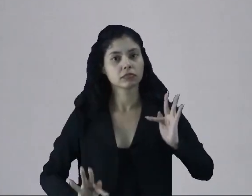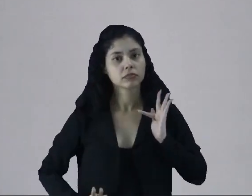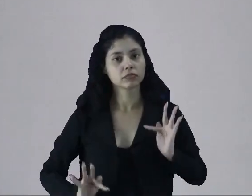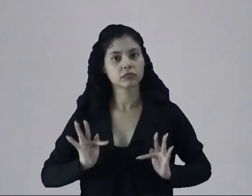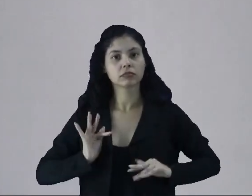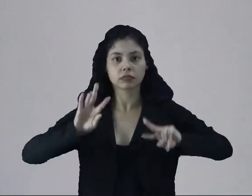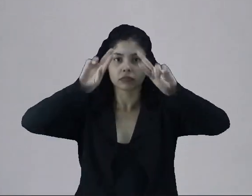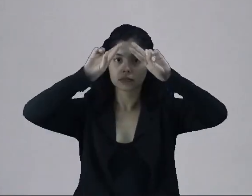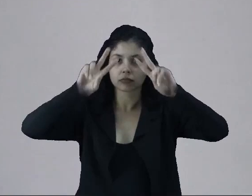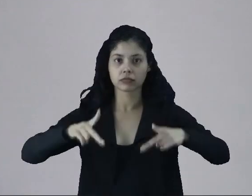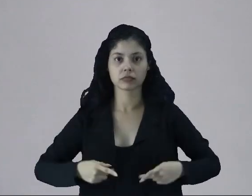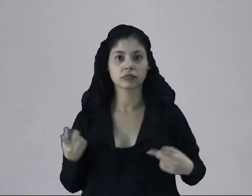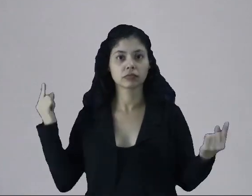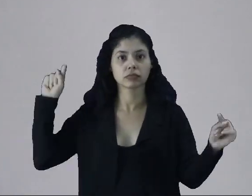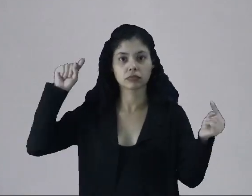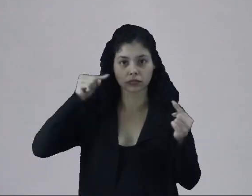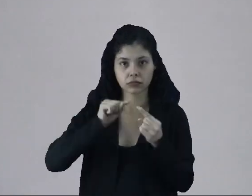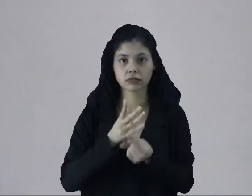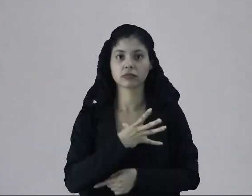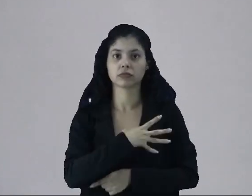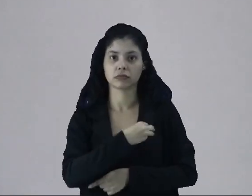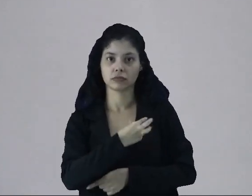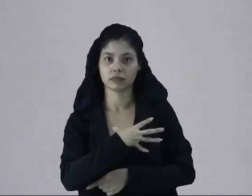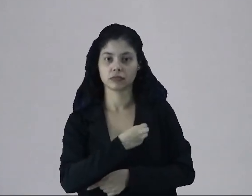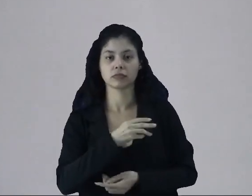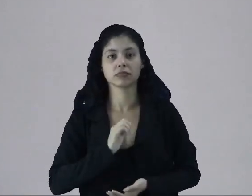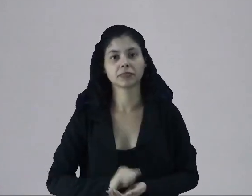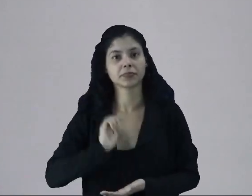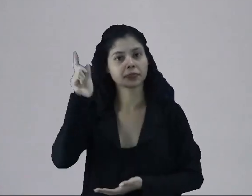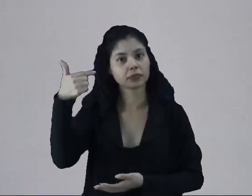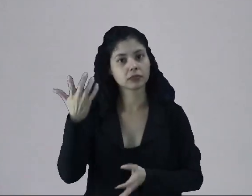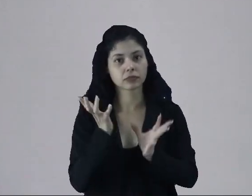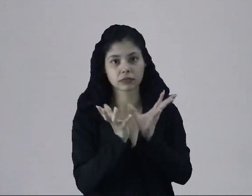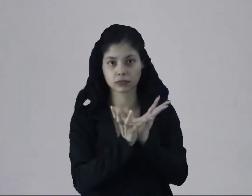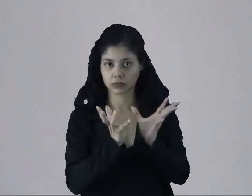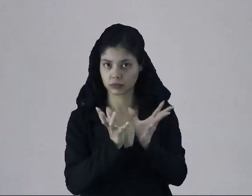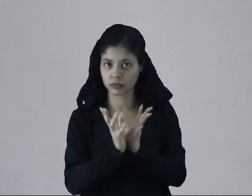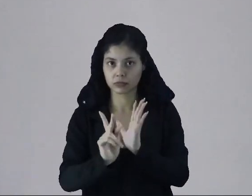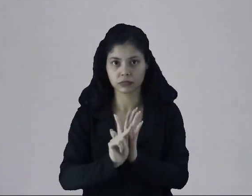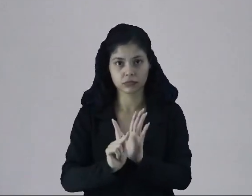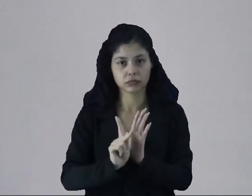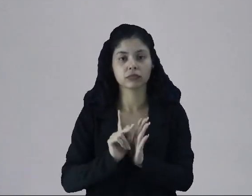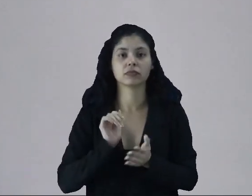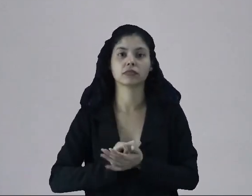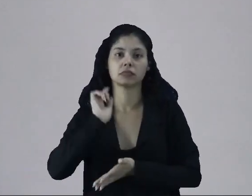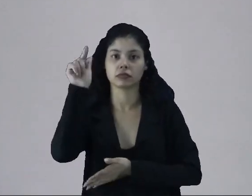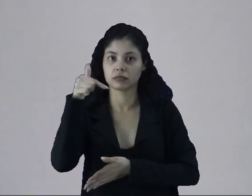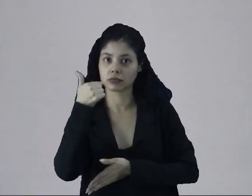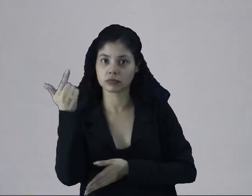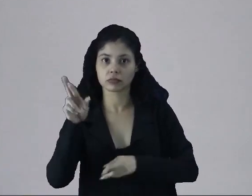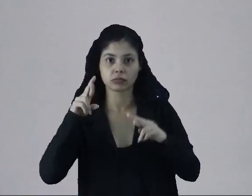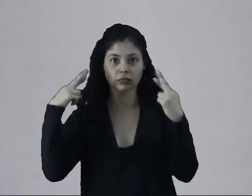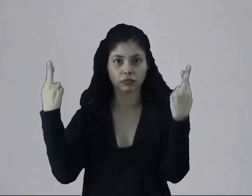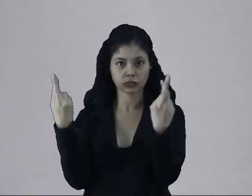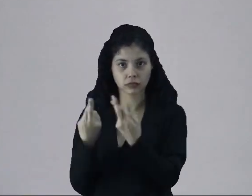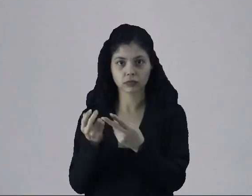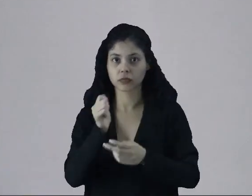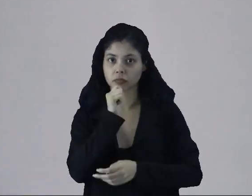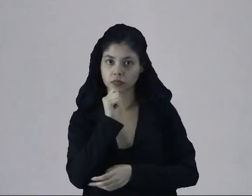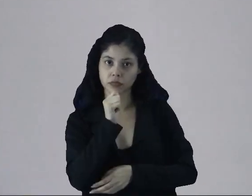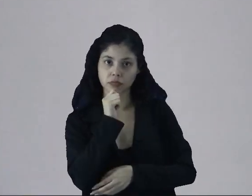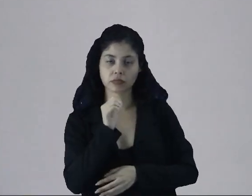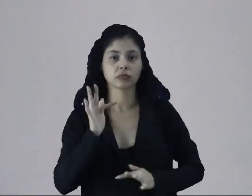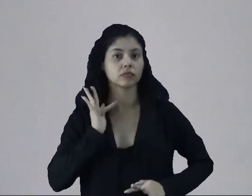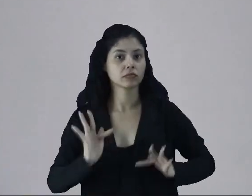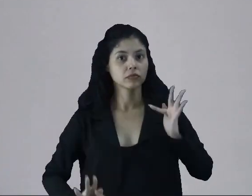vai estar mais próximo aos mamíferos, né? Então os outros grupos, pertencentes principalmente aos outros reinos, vão ter